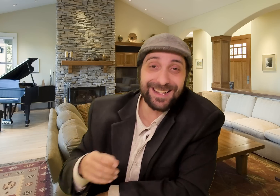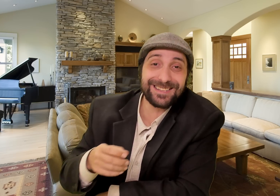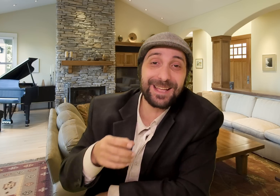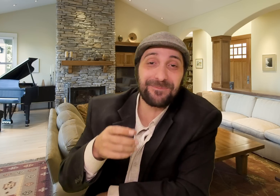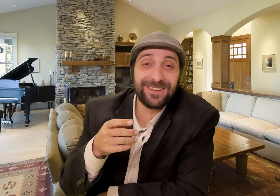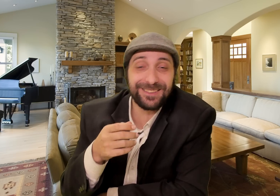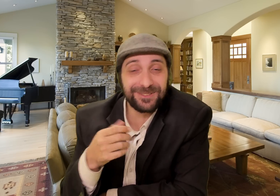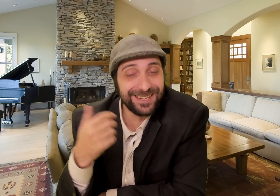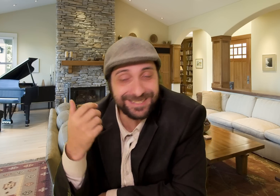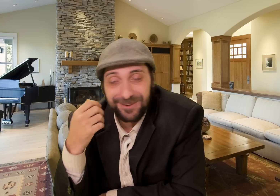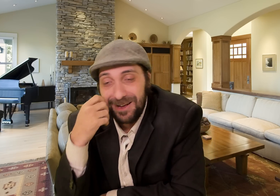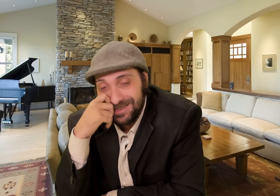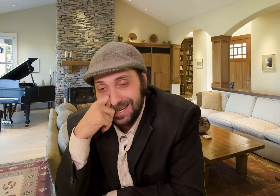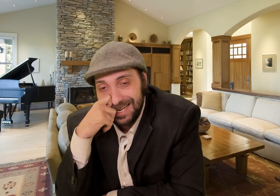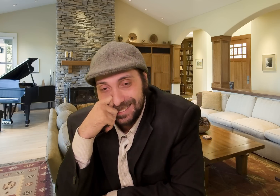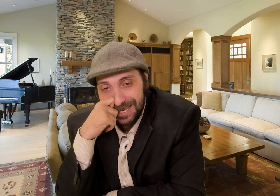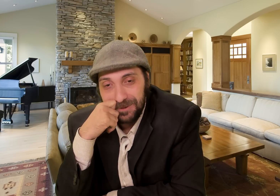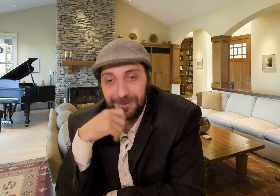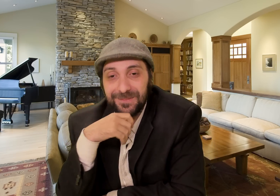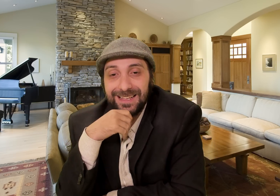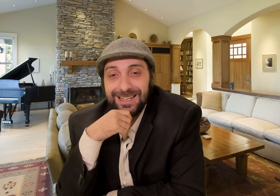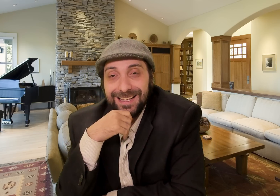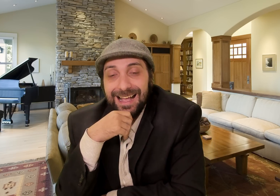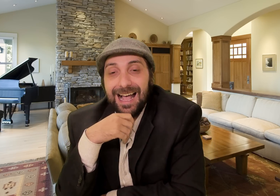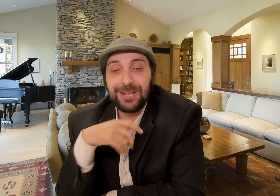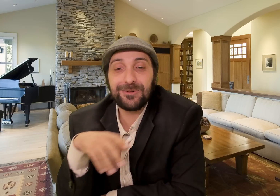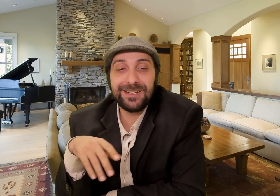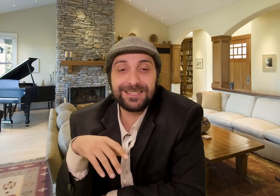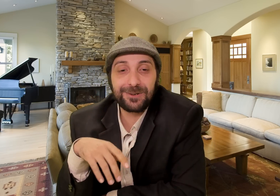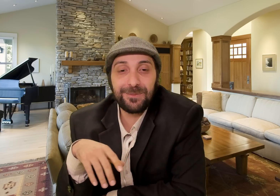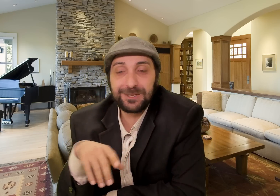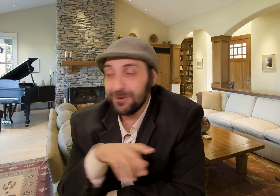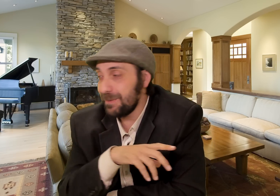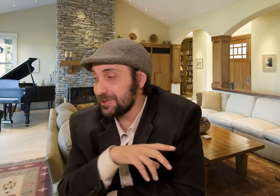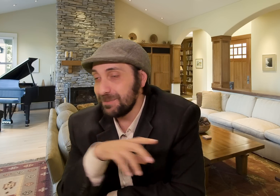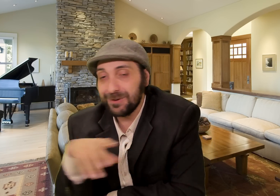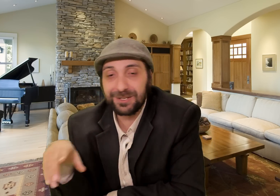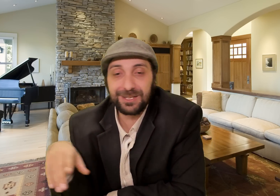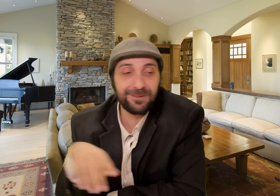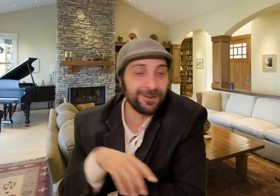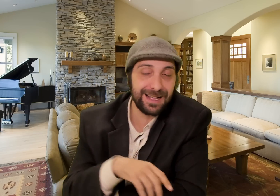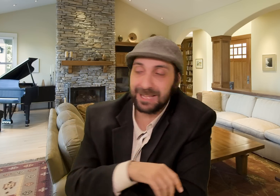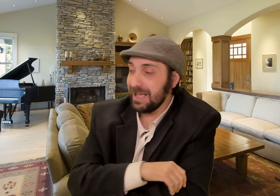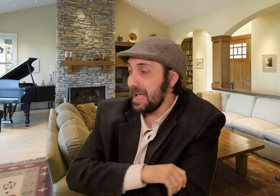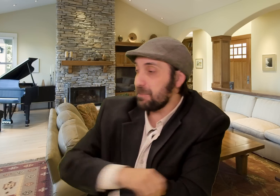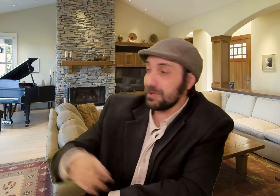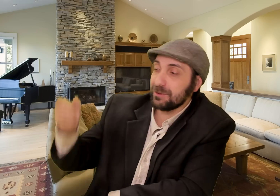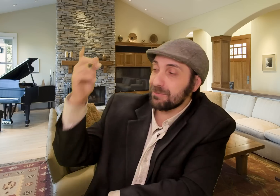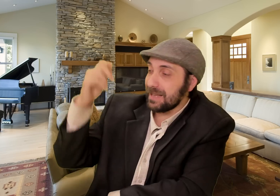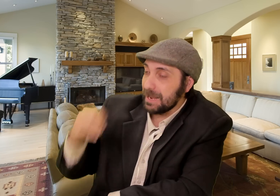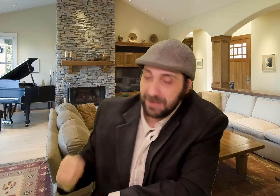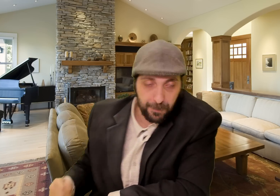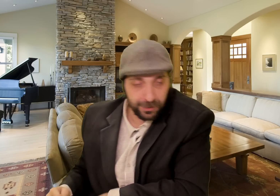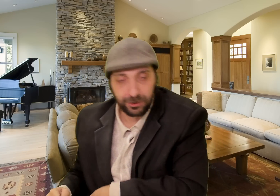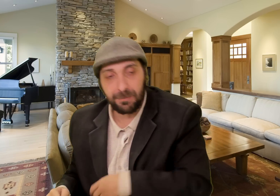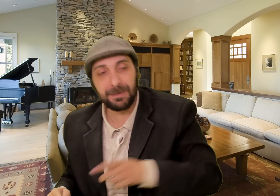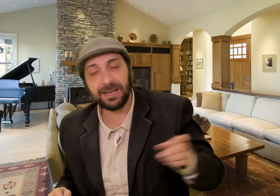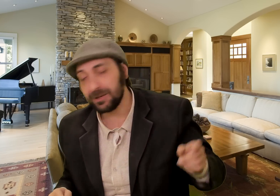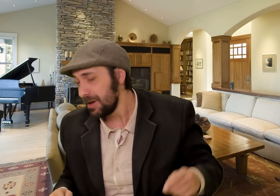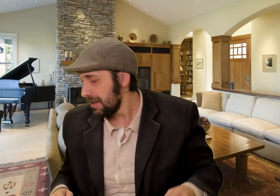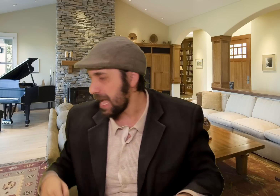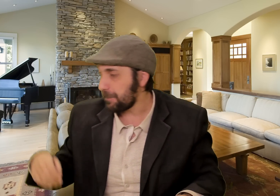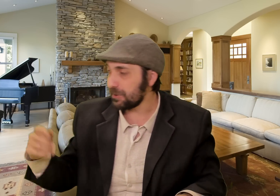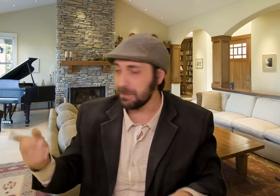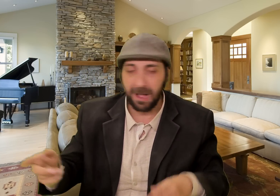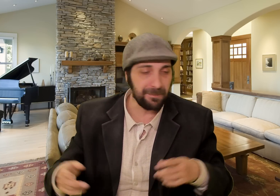durante a audiência irmão a juíza começou a bater boca de advogado é porque é tão Crato né porque tem